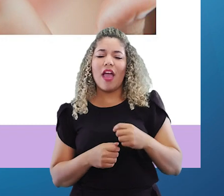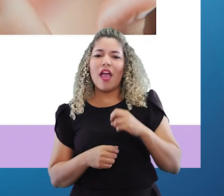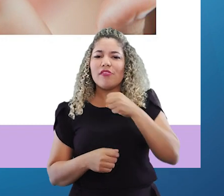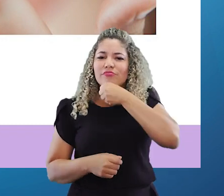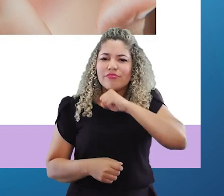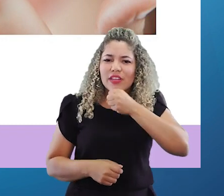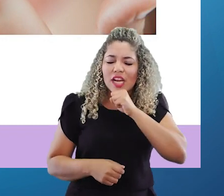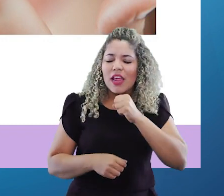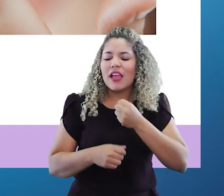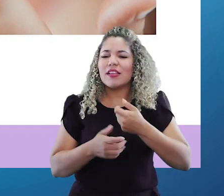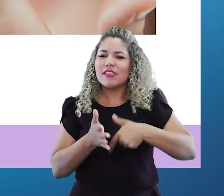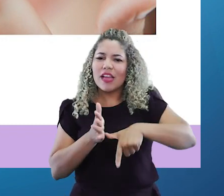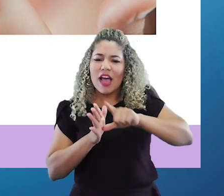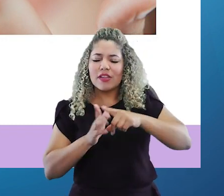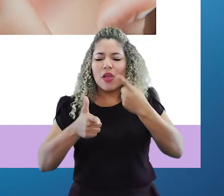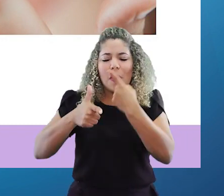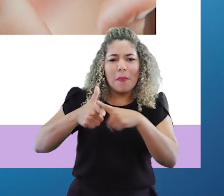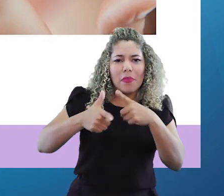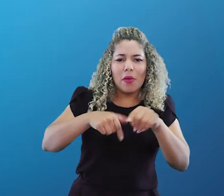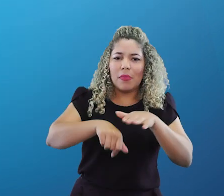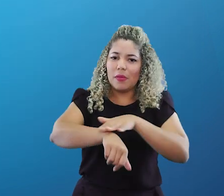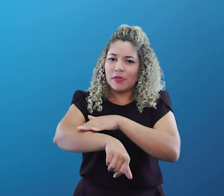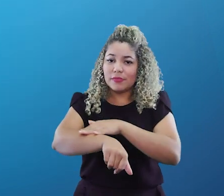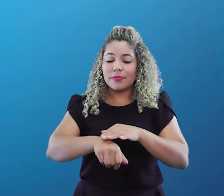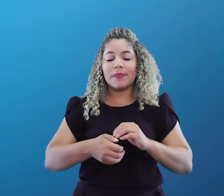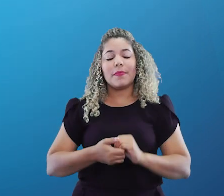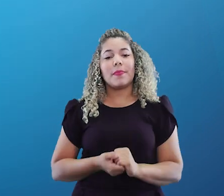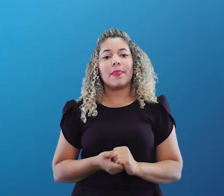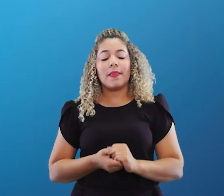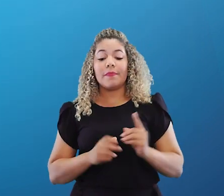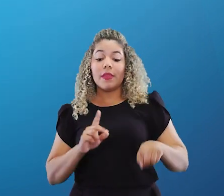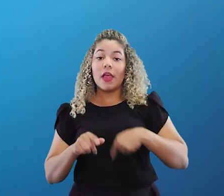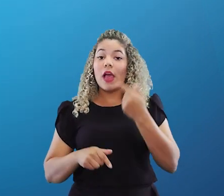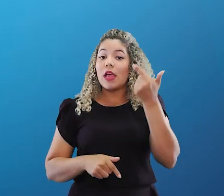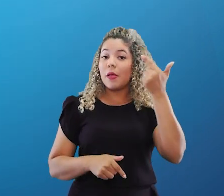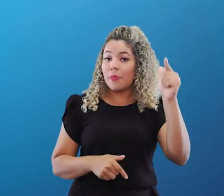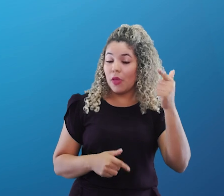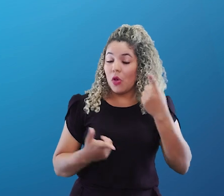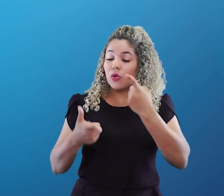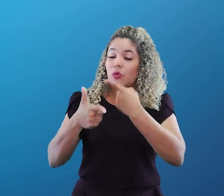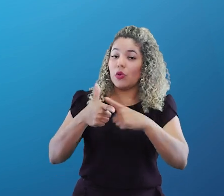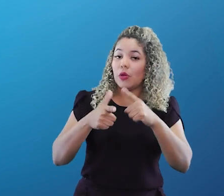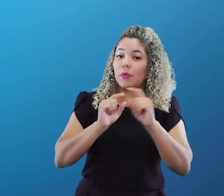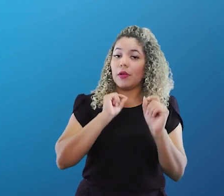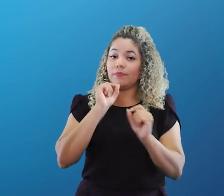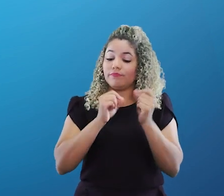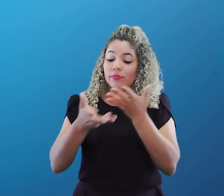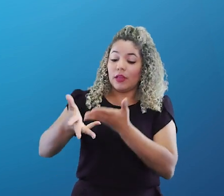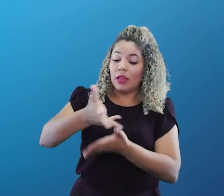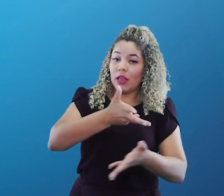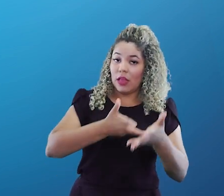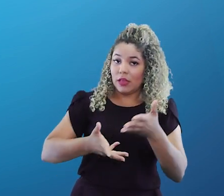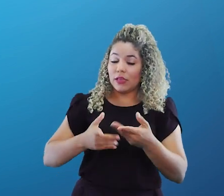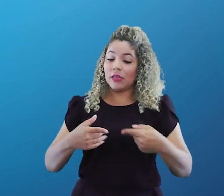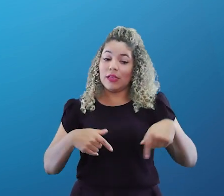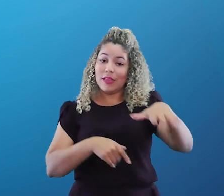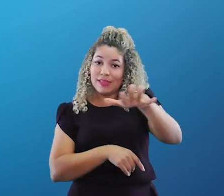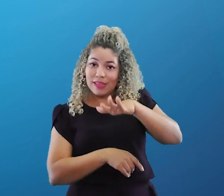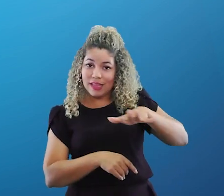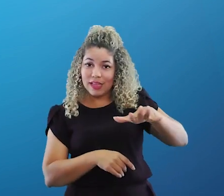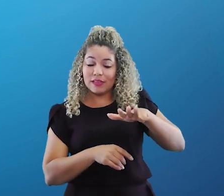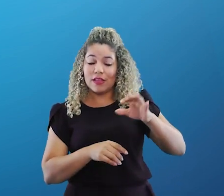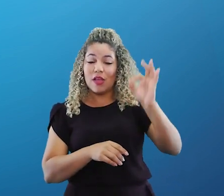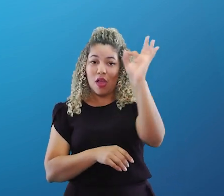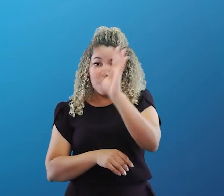precoce, problemas de pele, entre outros. Uma outra consequência relacionada ao surgimento desse